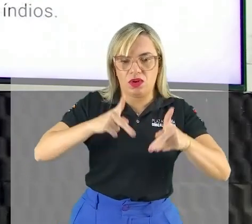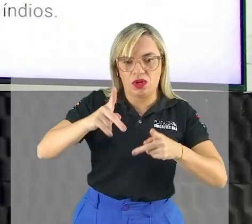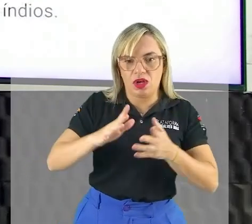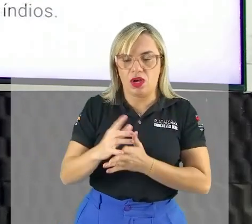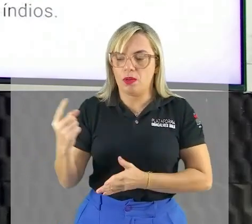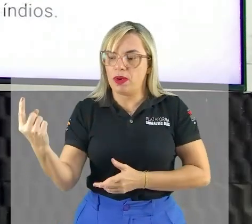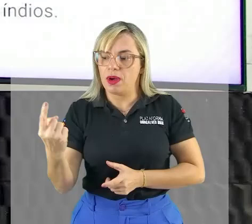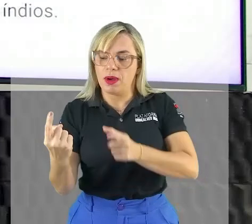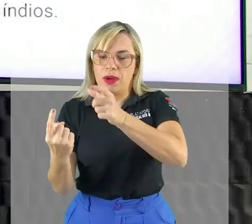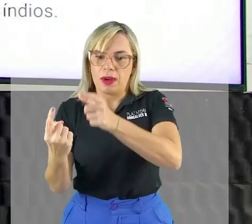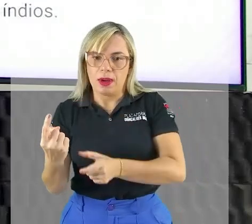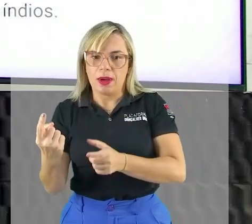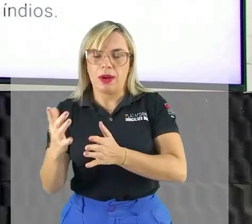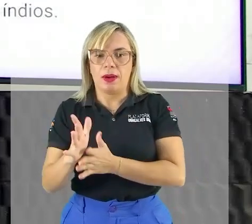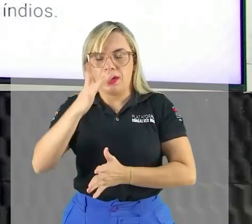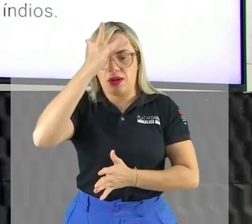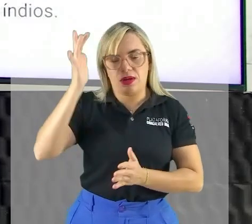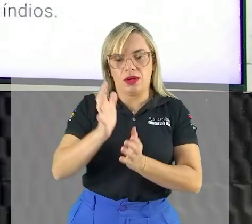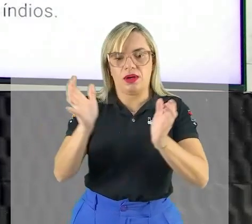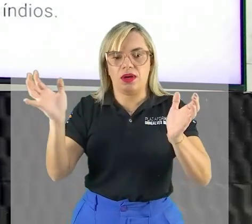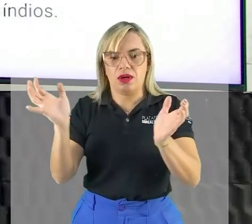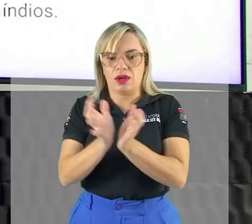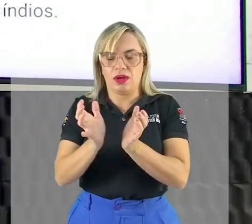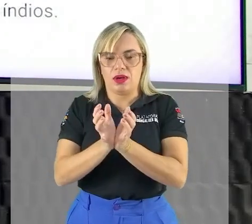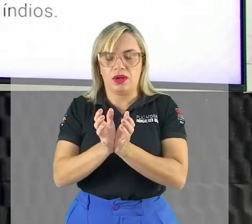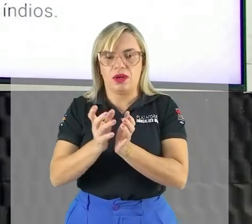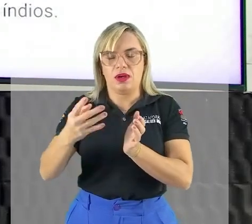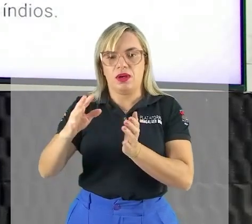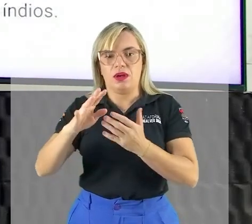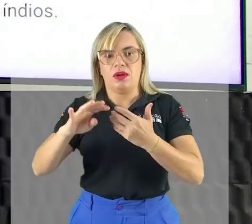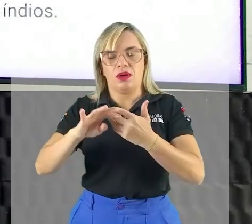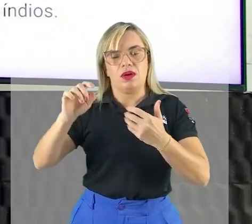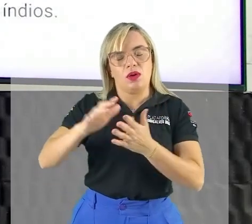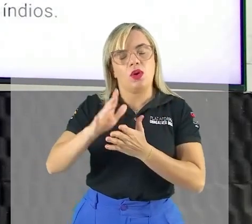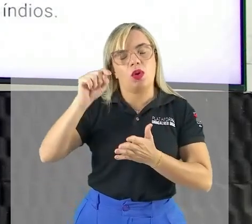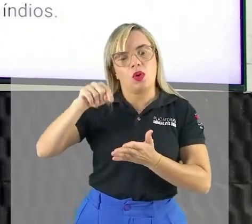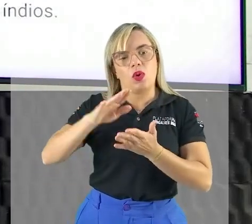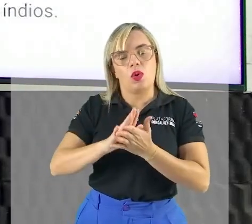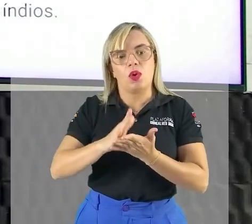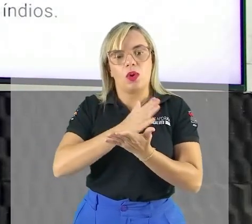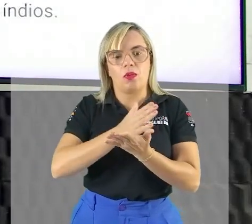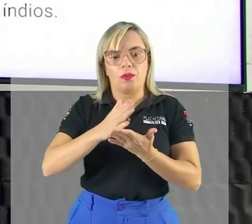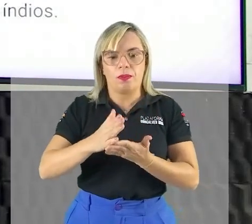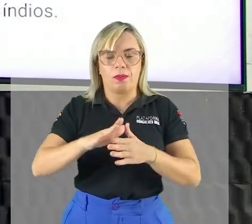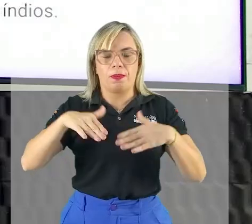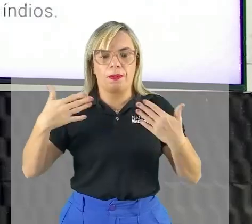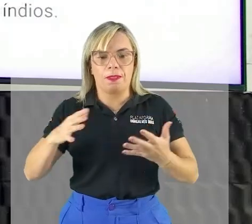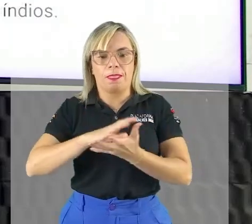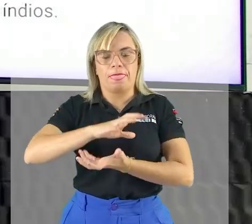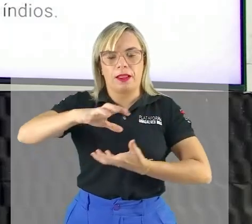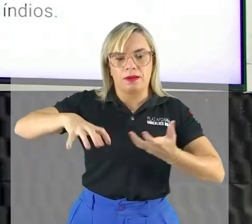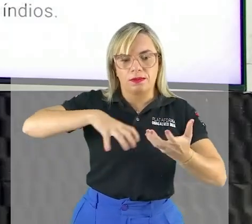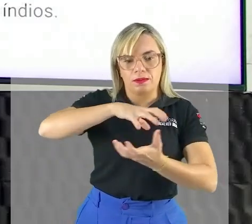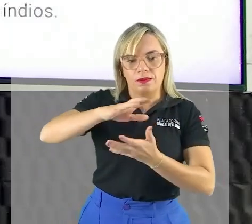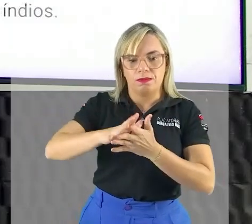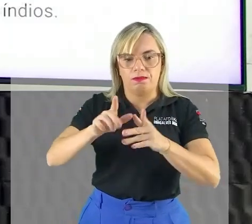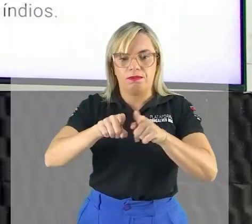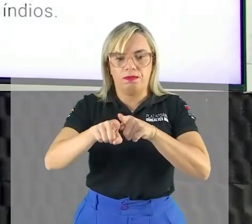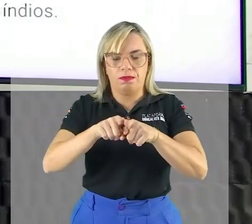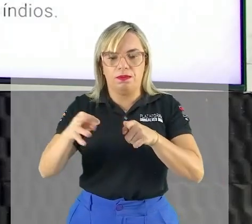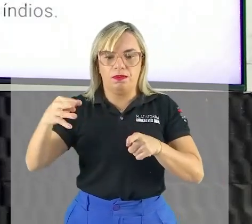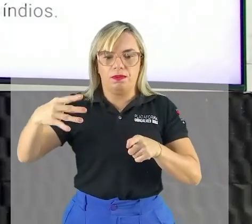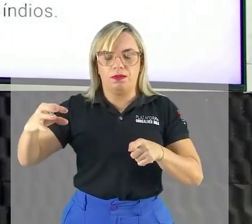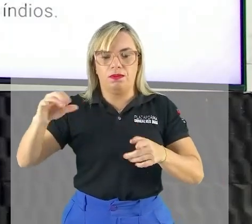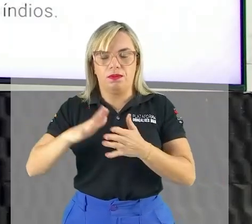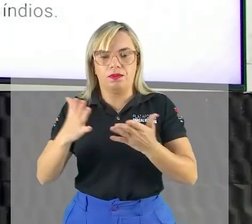alguém que está dentro de uma classe social mais abastarda e começa então essa revolta né aos irmãos back Mount tem outros também que vão